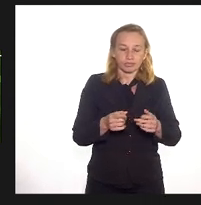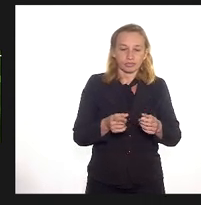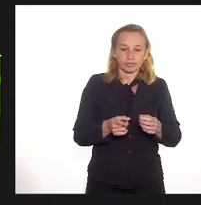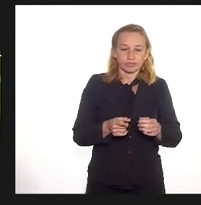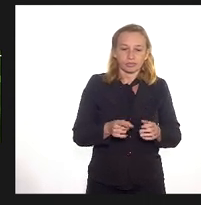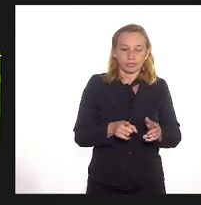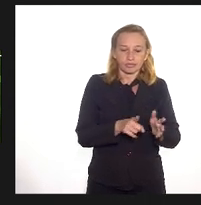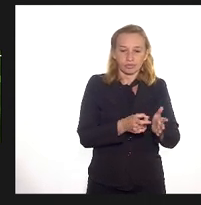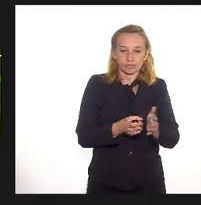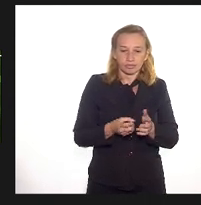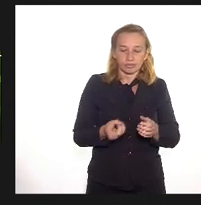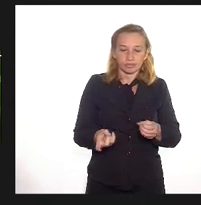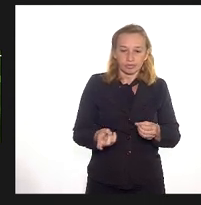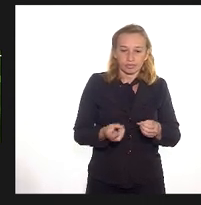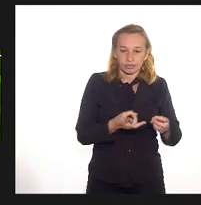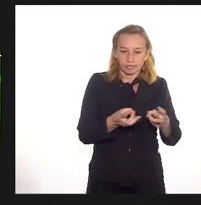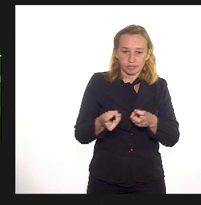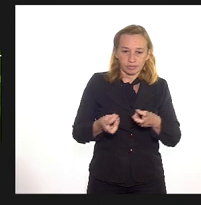elas precisam ser rateadas